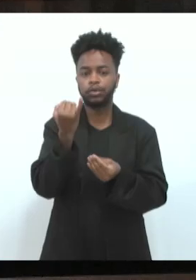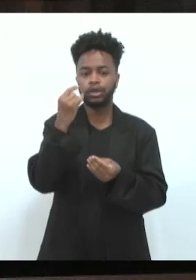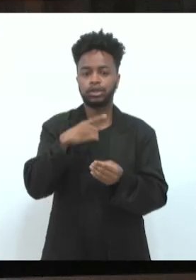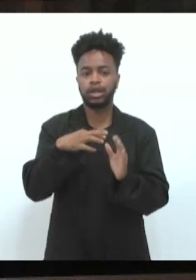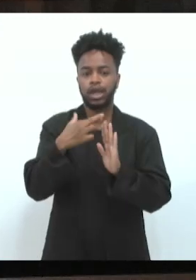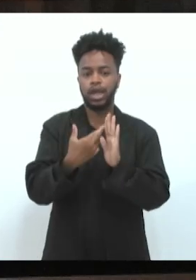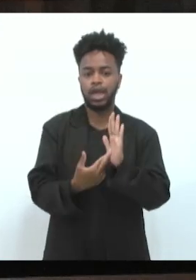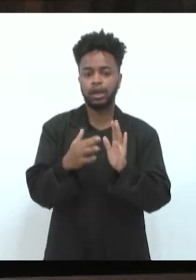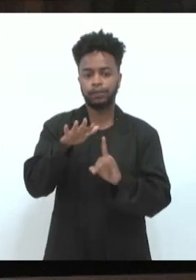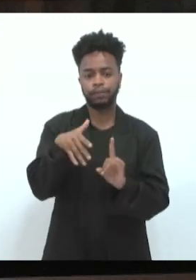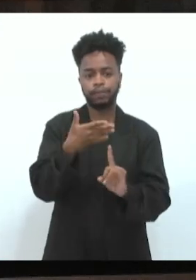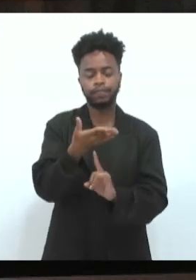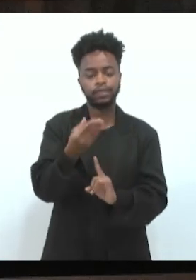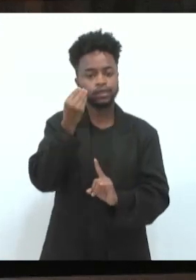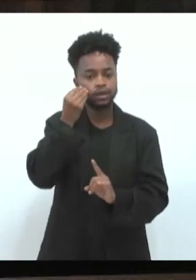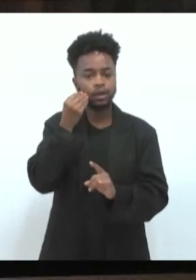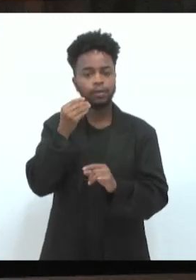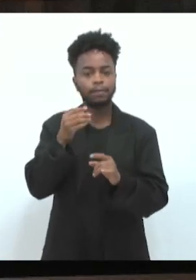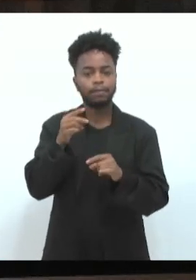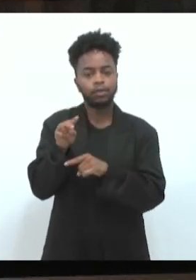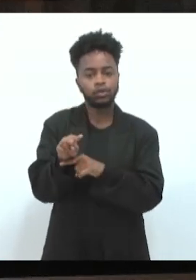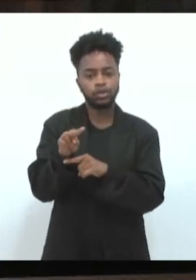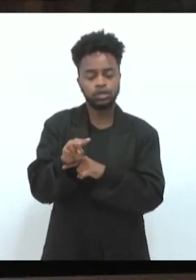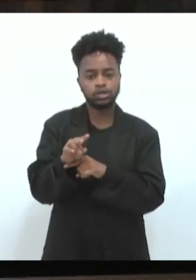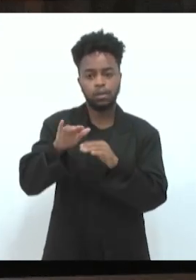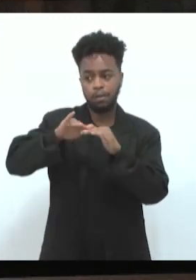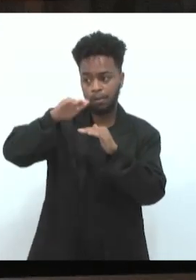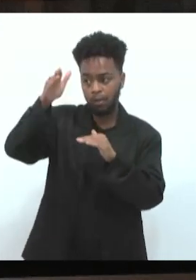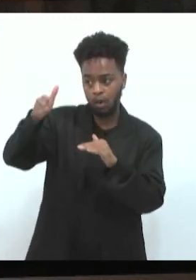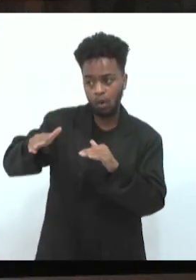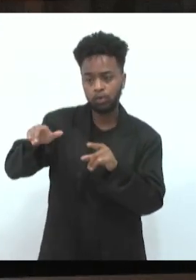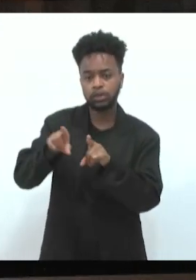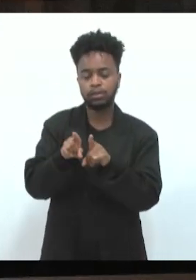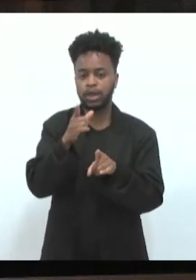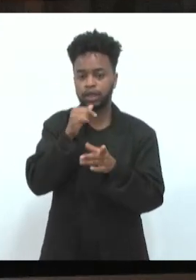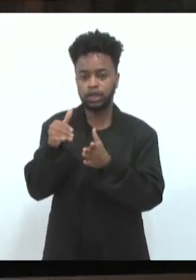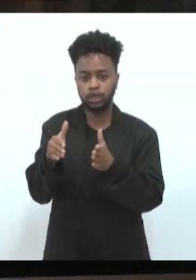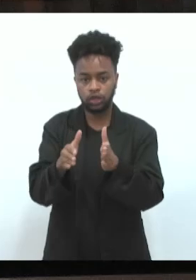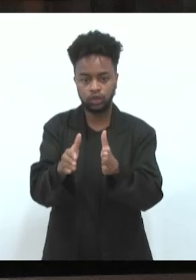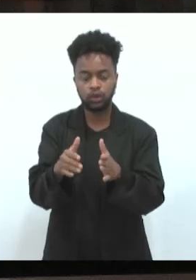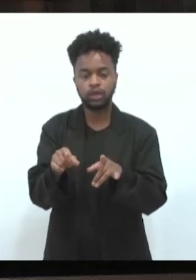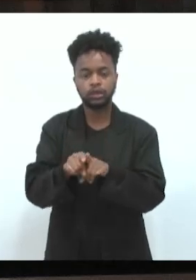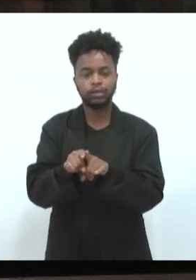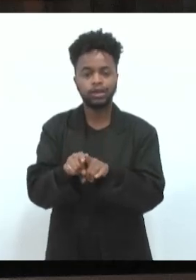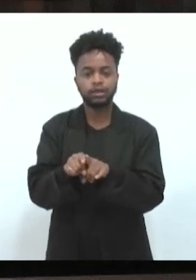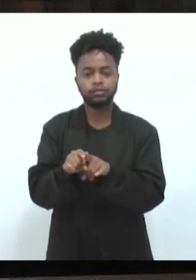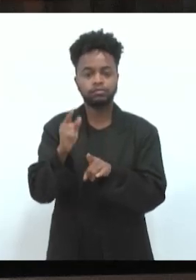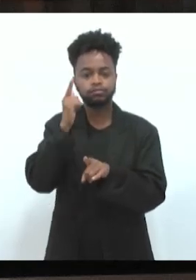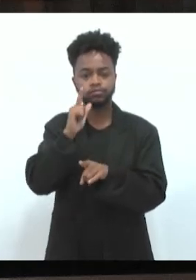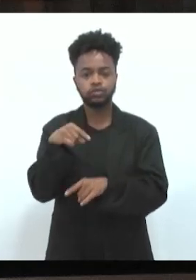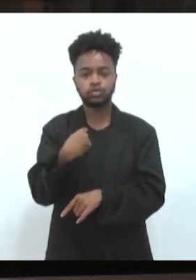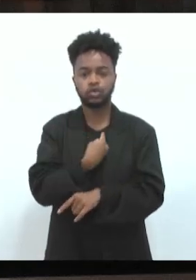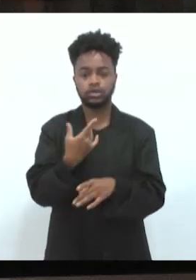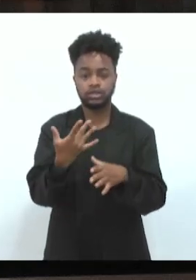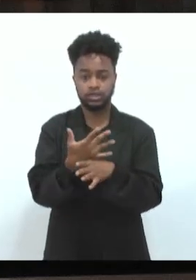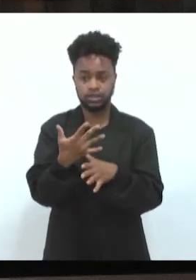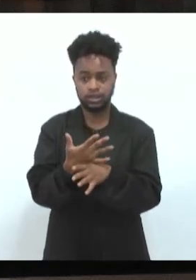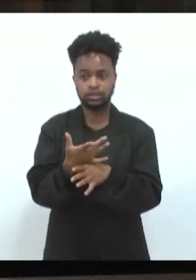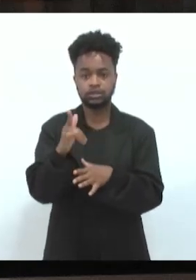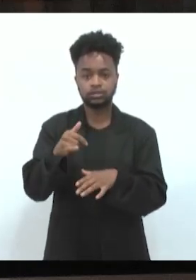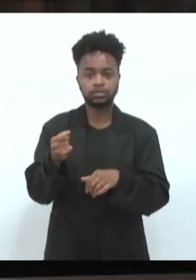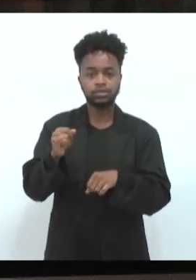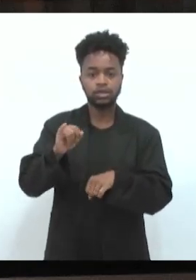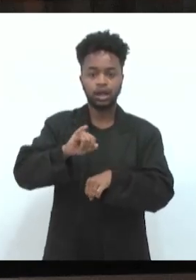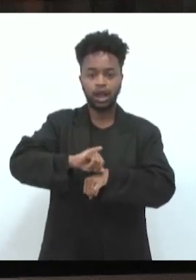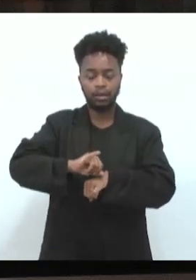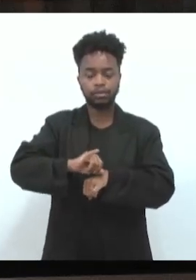ambiental para preservar os topos de morro, as beiras de rio, fazer com que a nossa cidade, que é a capital estadual das unidades de